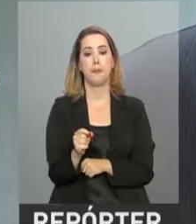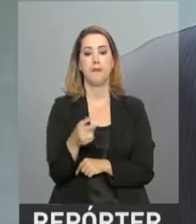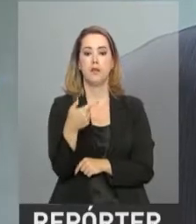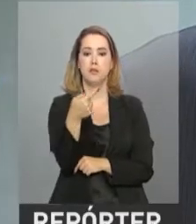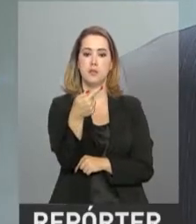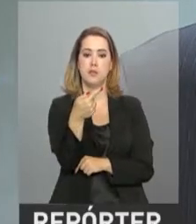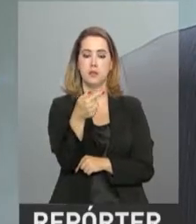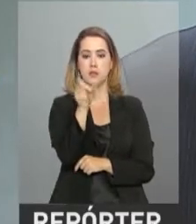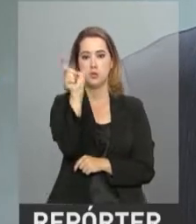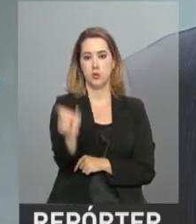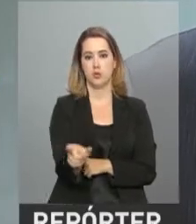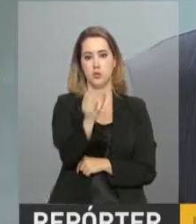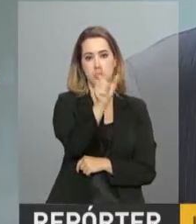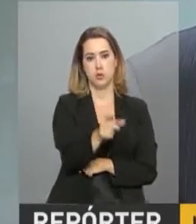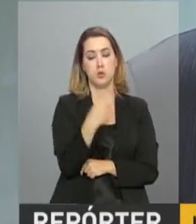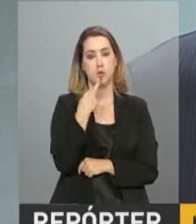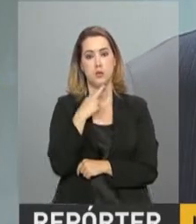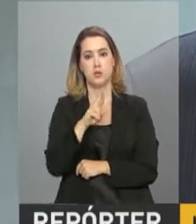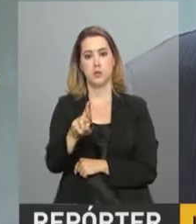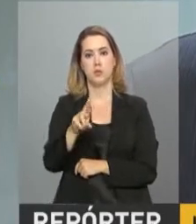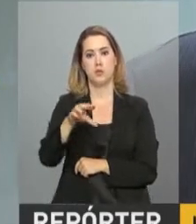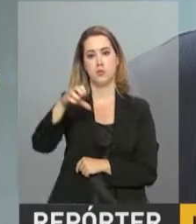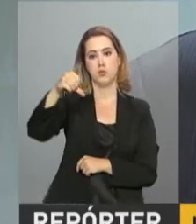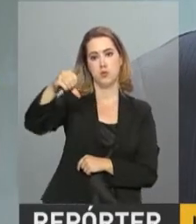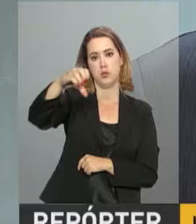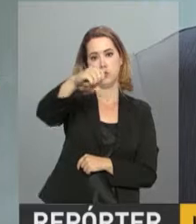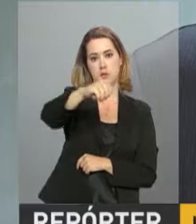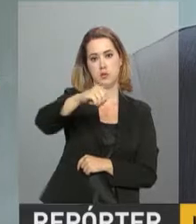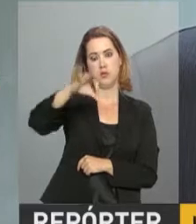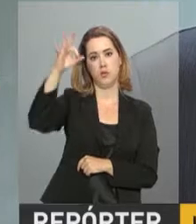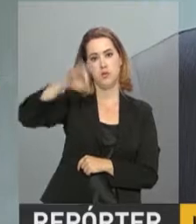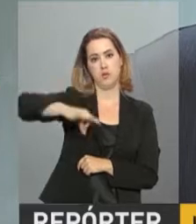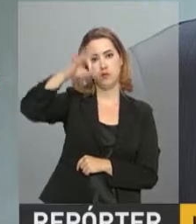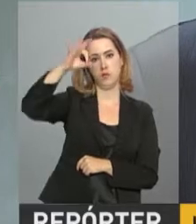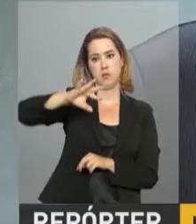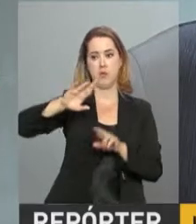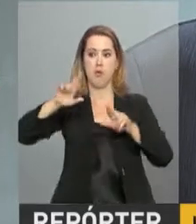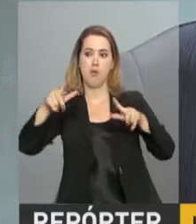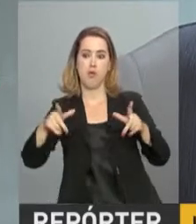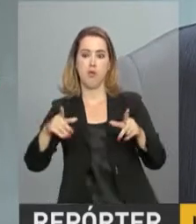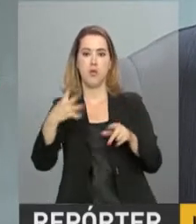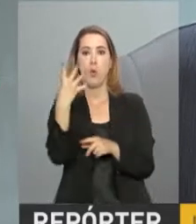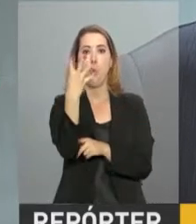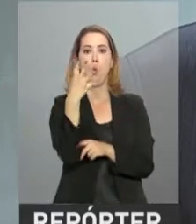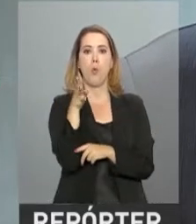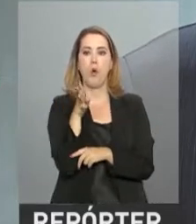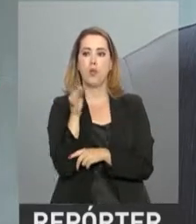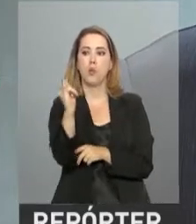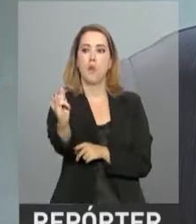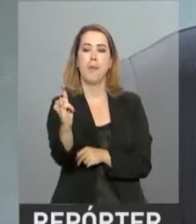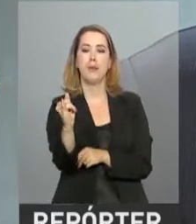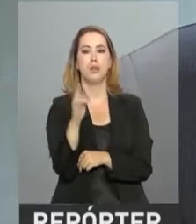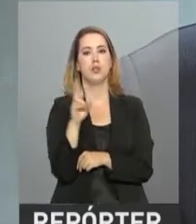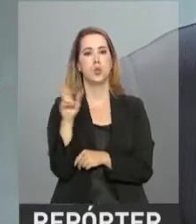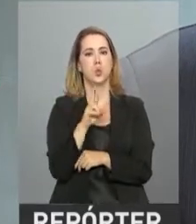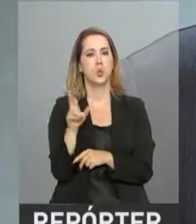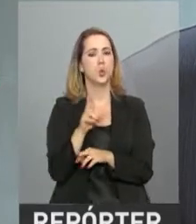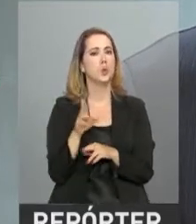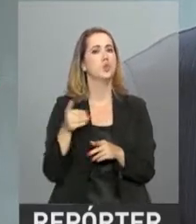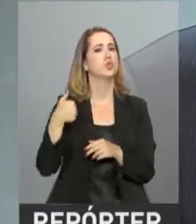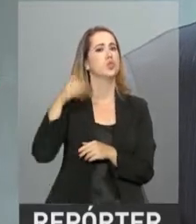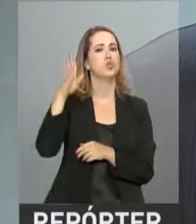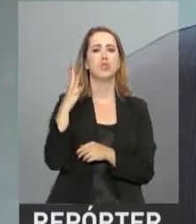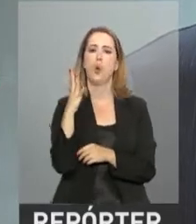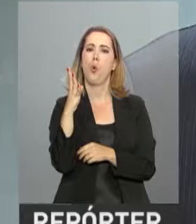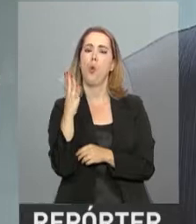7 contribuintes respondem por cerca de 99% da diferença de 4 bilhões 153 milhões de